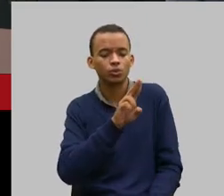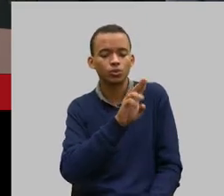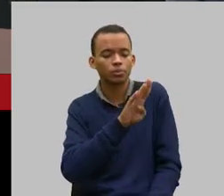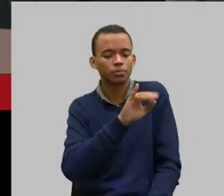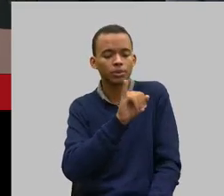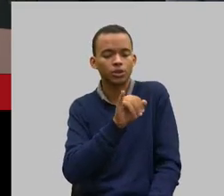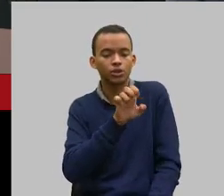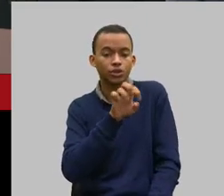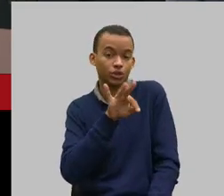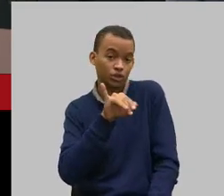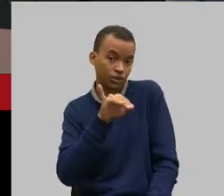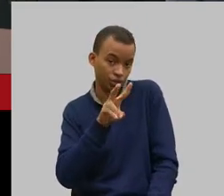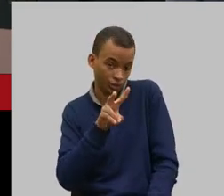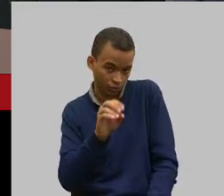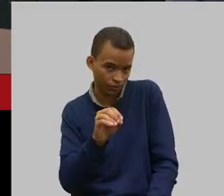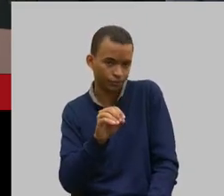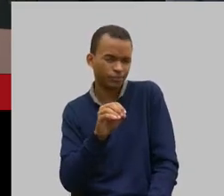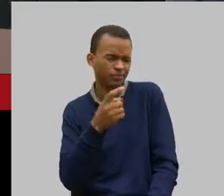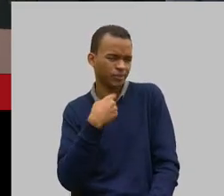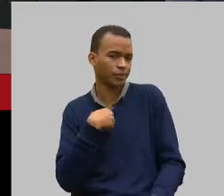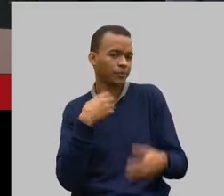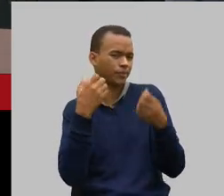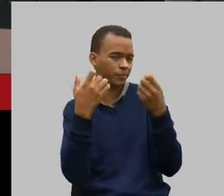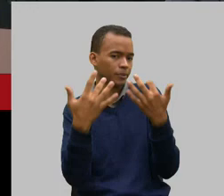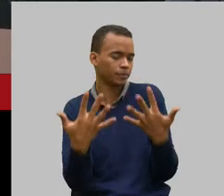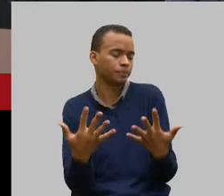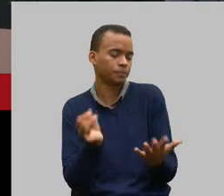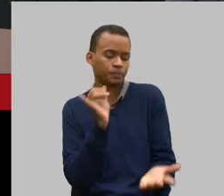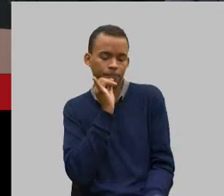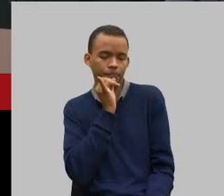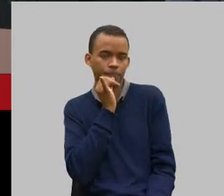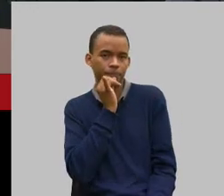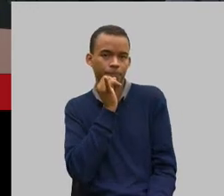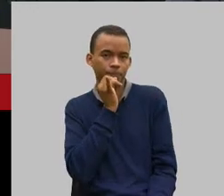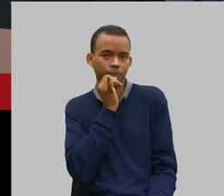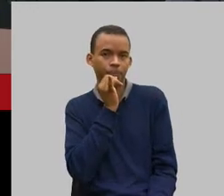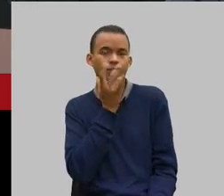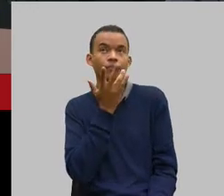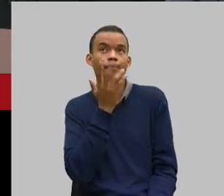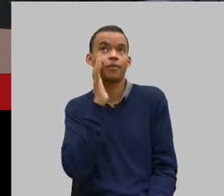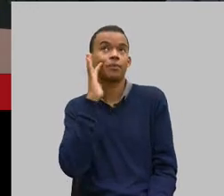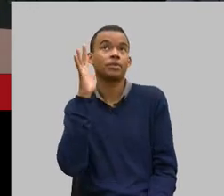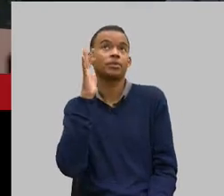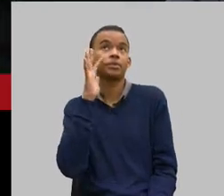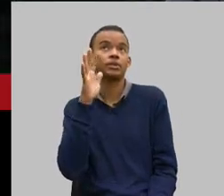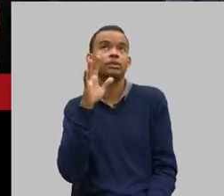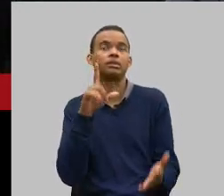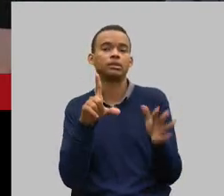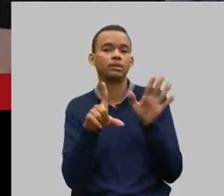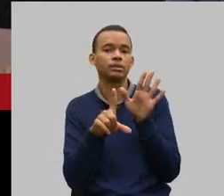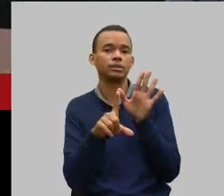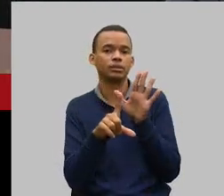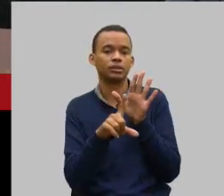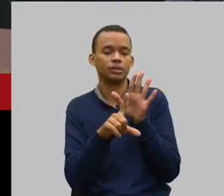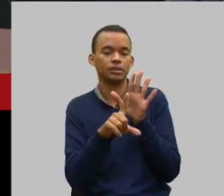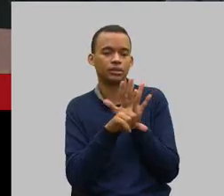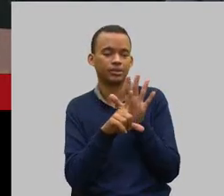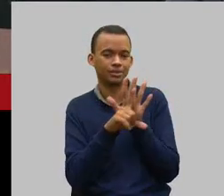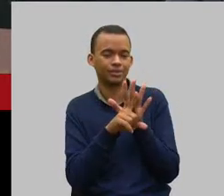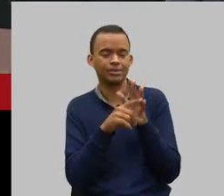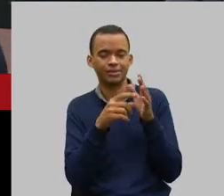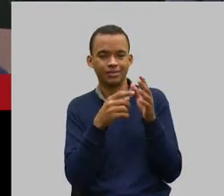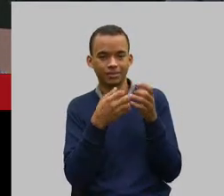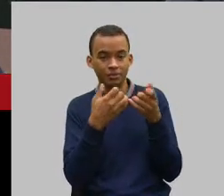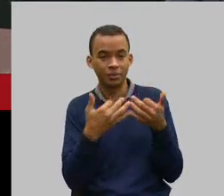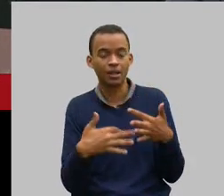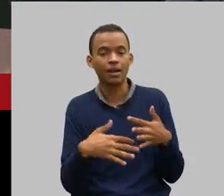ironia do que eu tô falando mas imagine só a seguinte Norma o pé direito do laticínio deverá